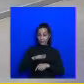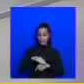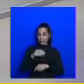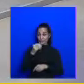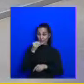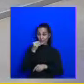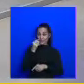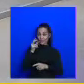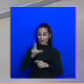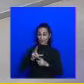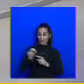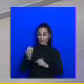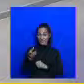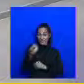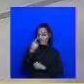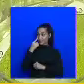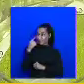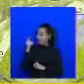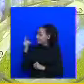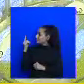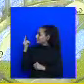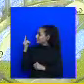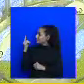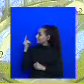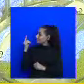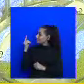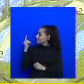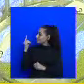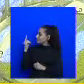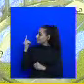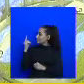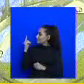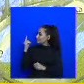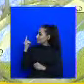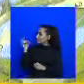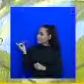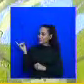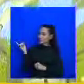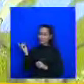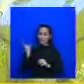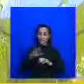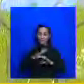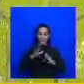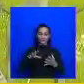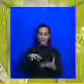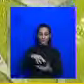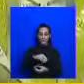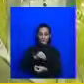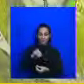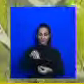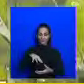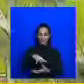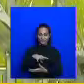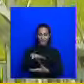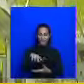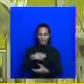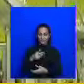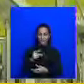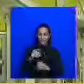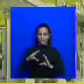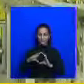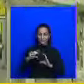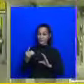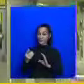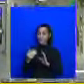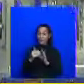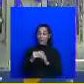mais uma chance de ganhar. Bolas posicionadas. Valendo! Globo carregado embaralhando 12